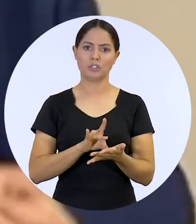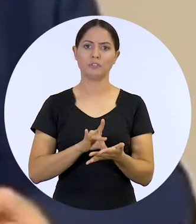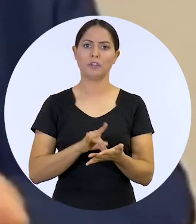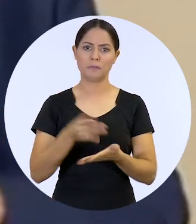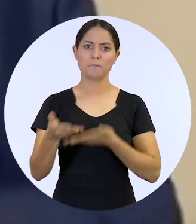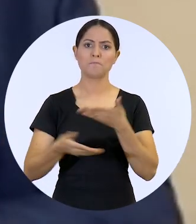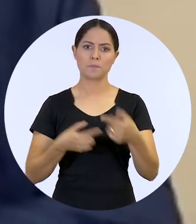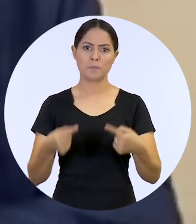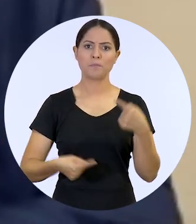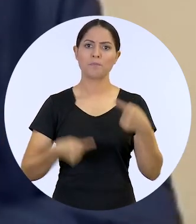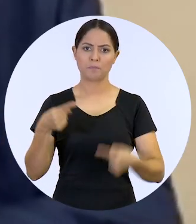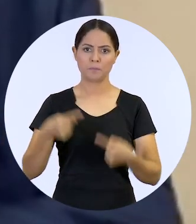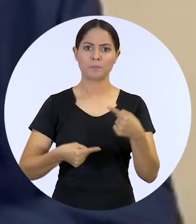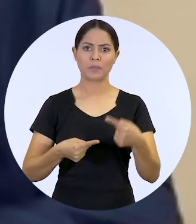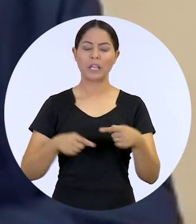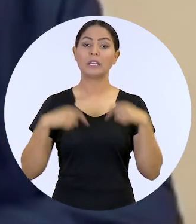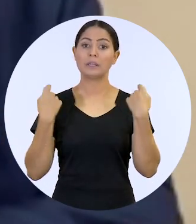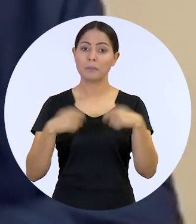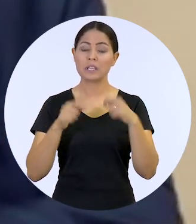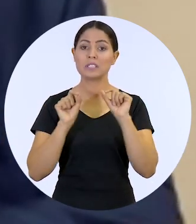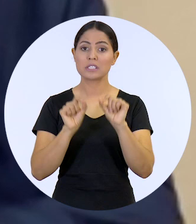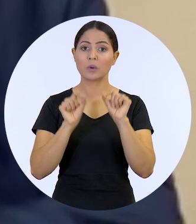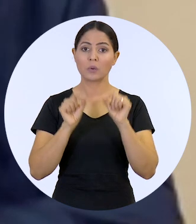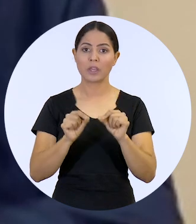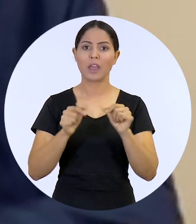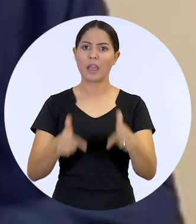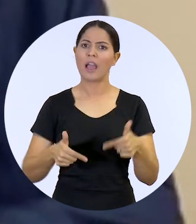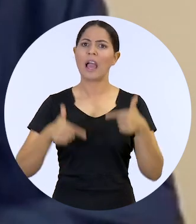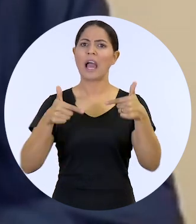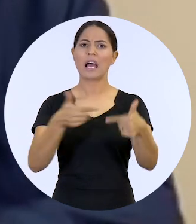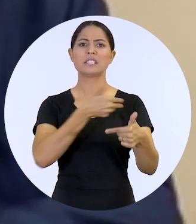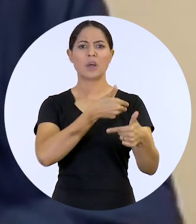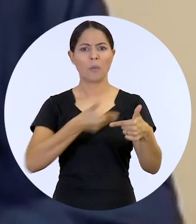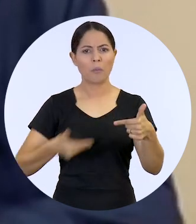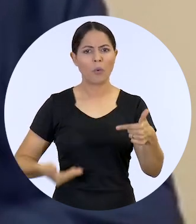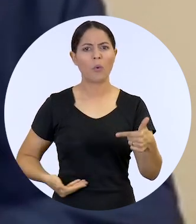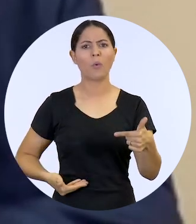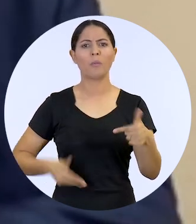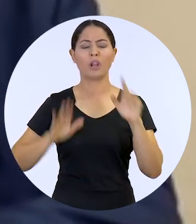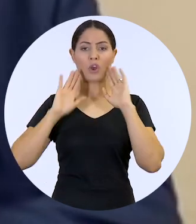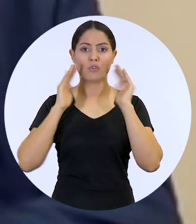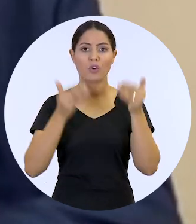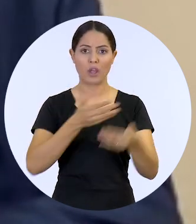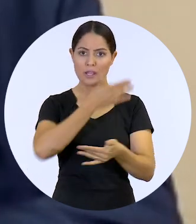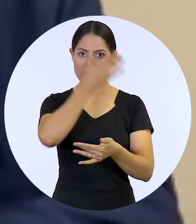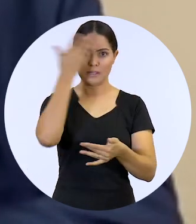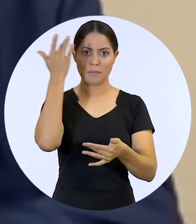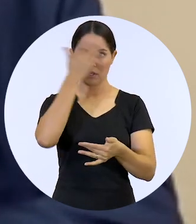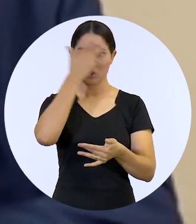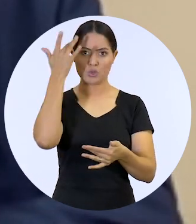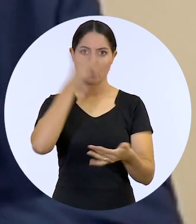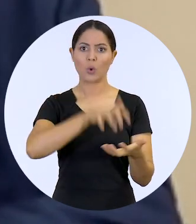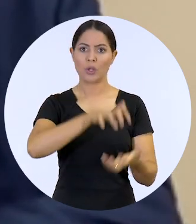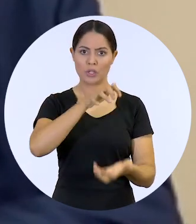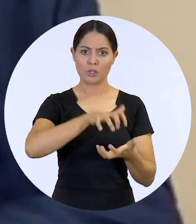Nós precisamos fomentar, inclusive, políticas públicas voltadas para os